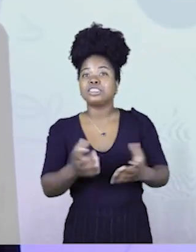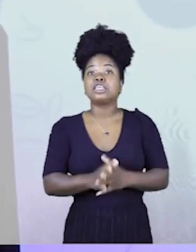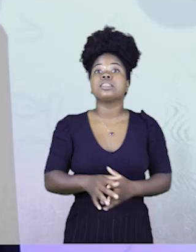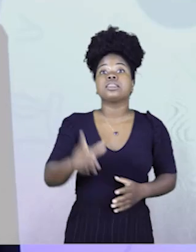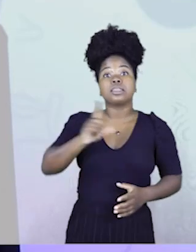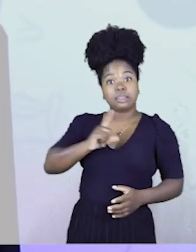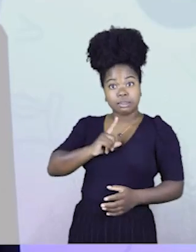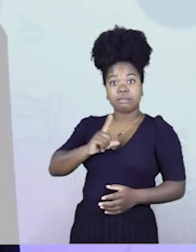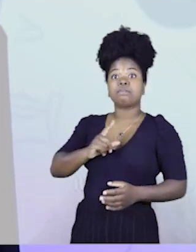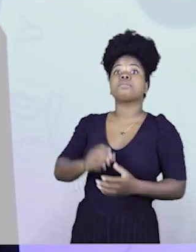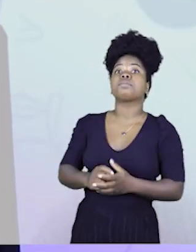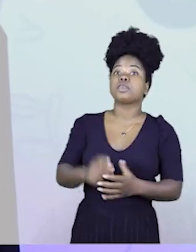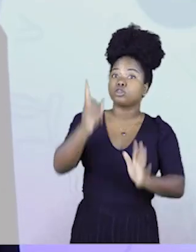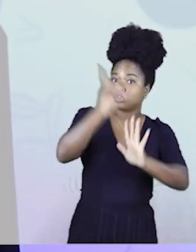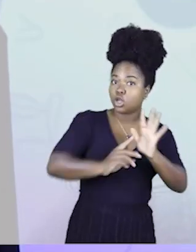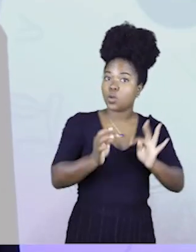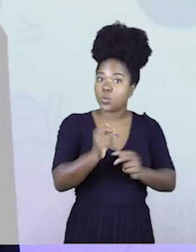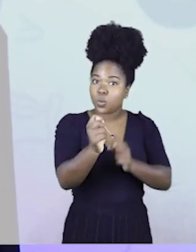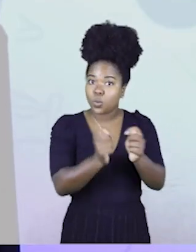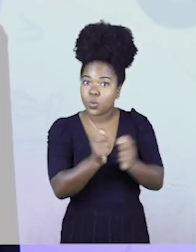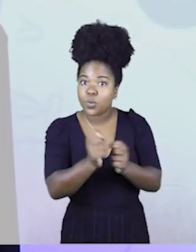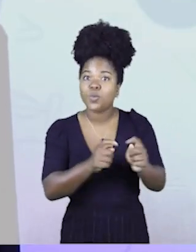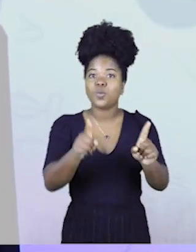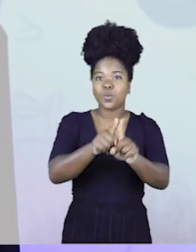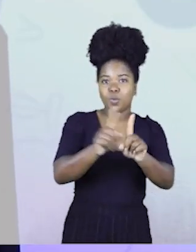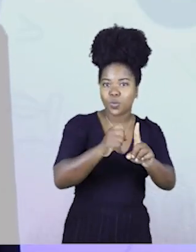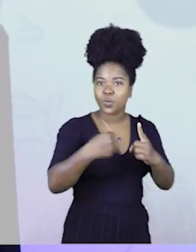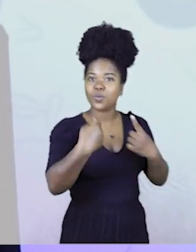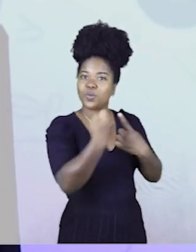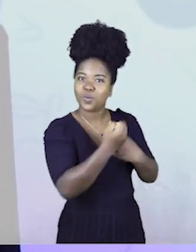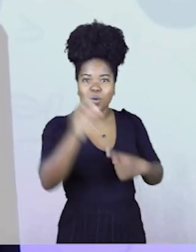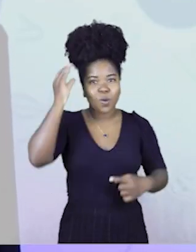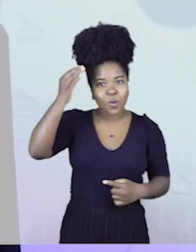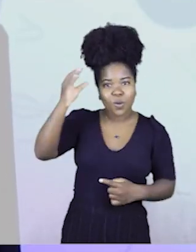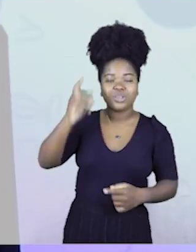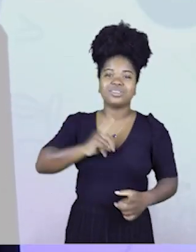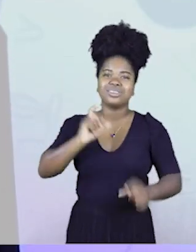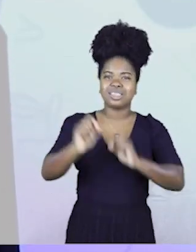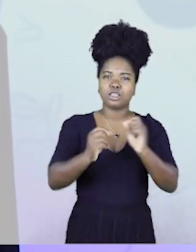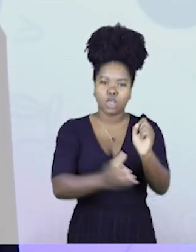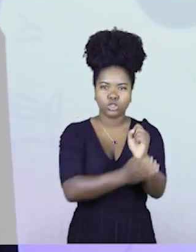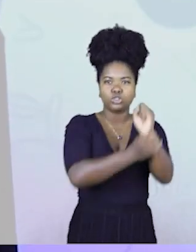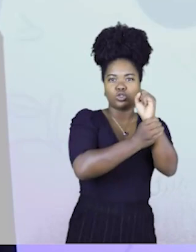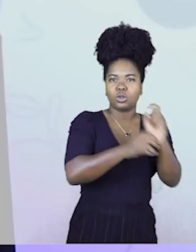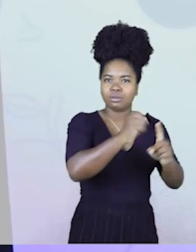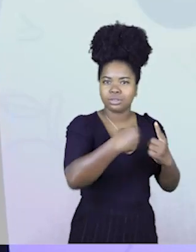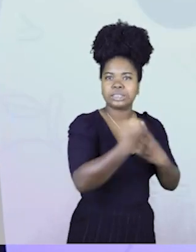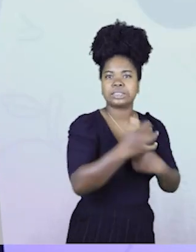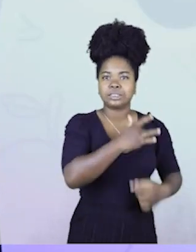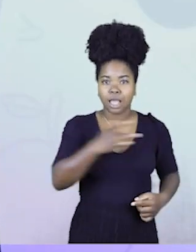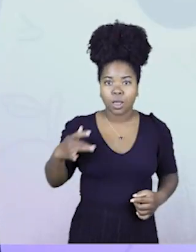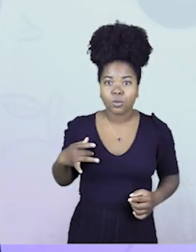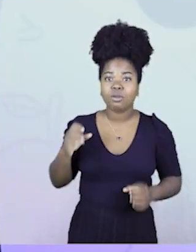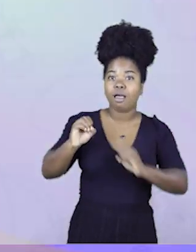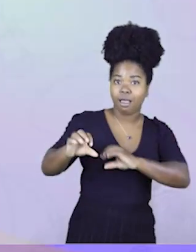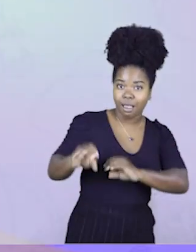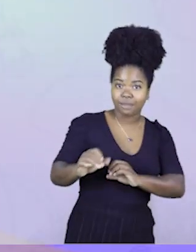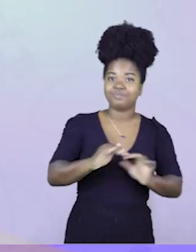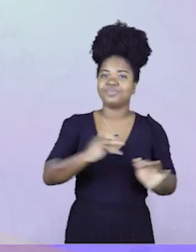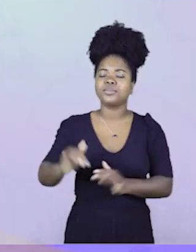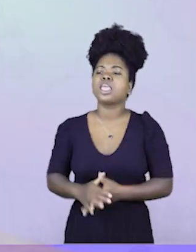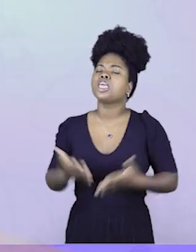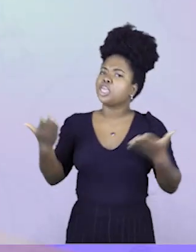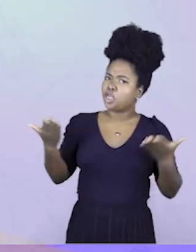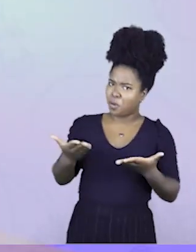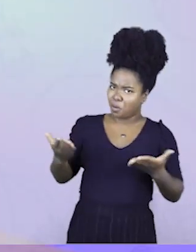inclui os direitos econômicos, sociais e culturais, como o direito à segurança social, saúde e educação. E para bater